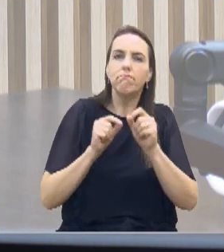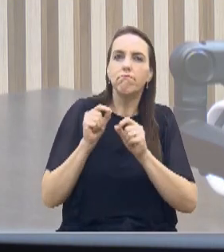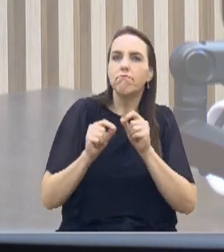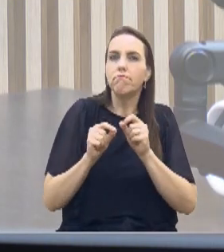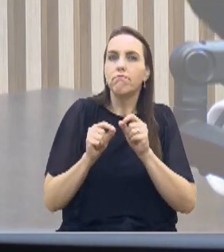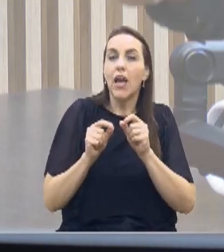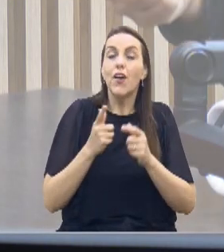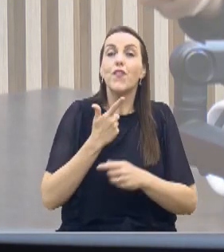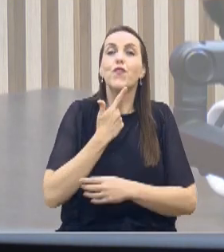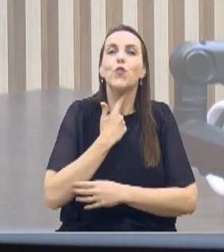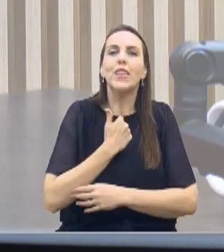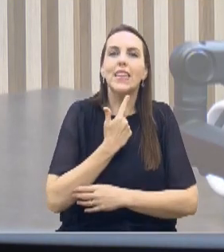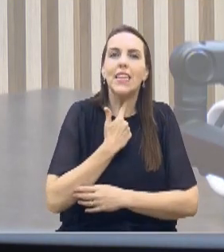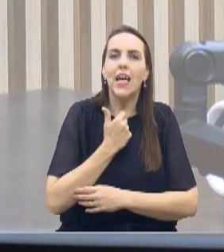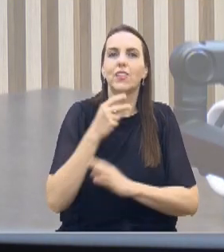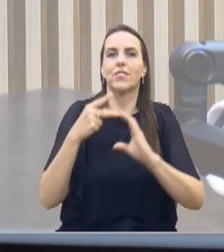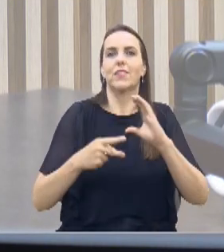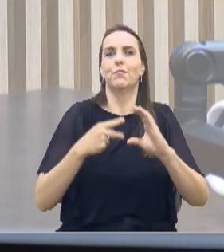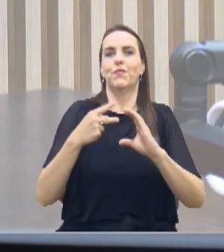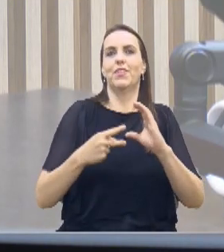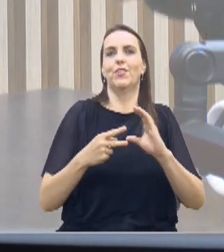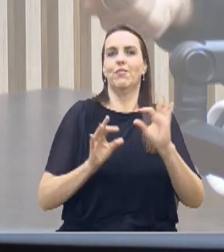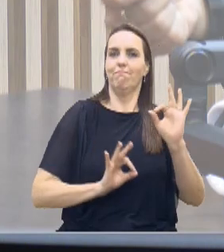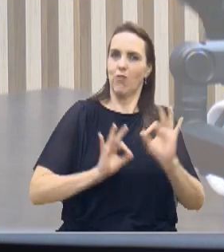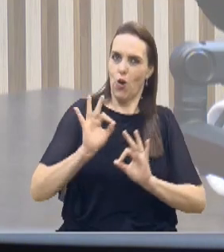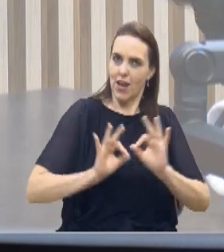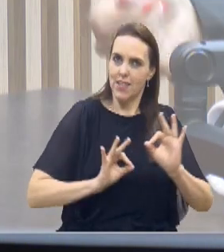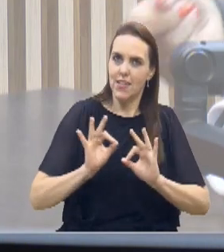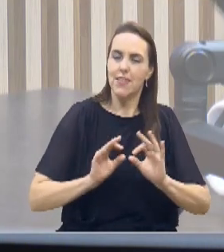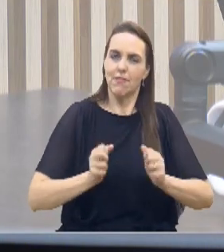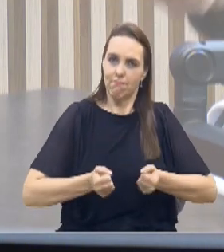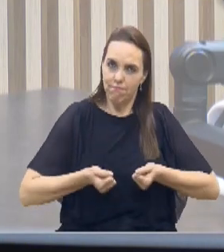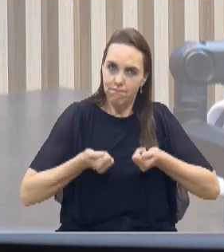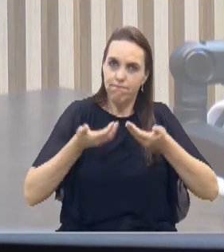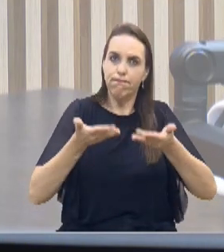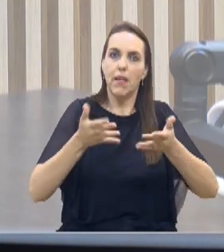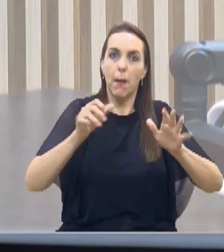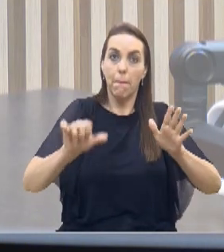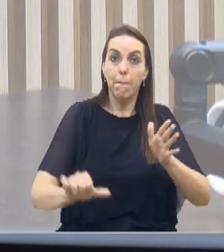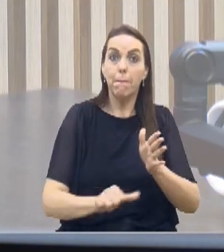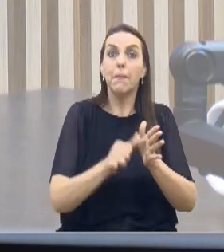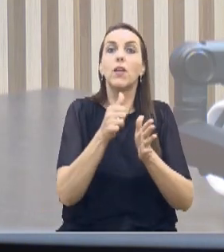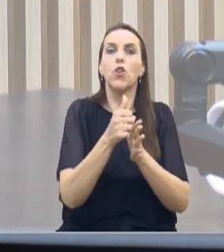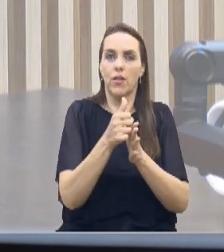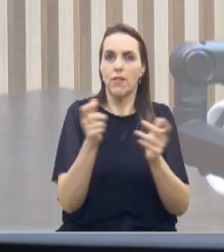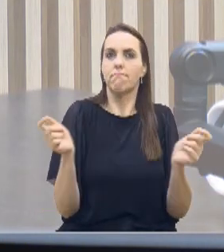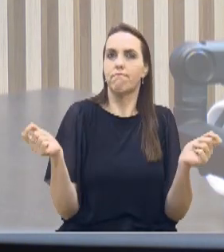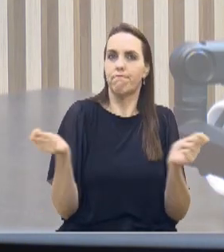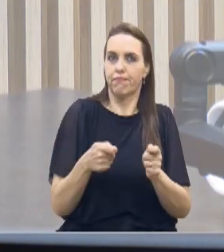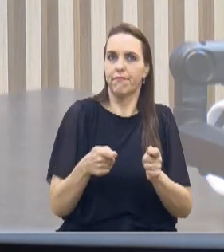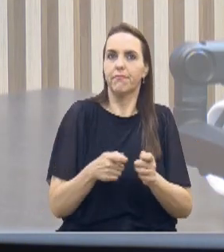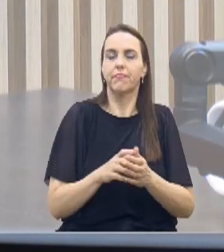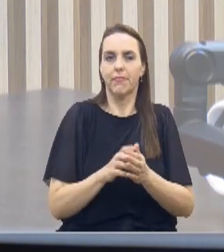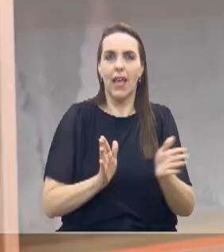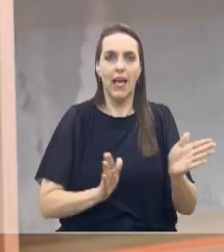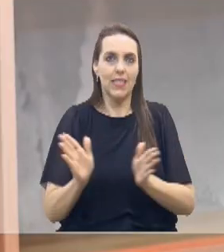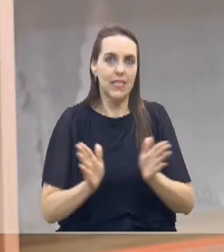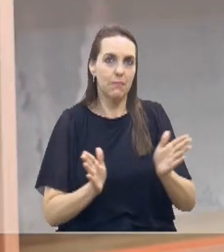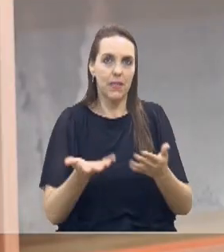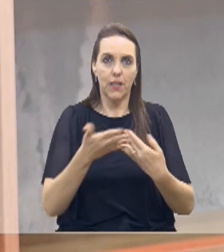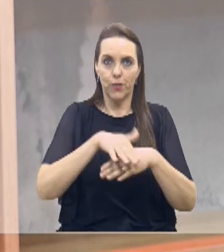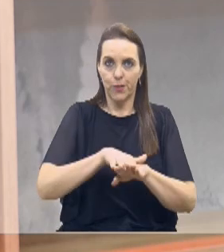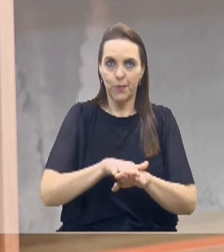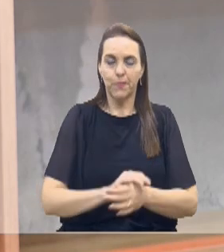essa vontade da Câmara, né? E essa efetiva melhoria que a Câmara vem fazendo quando fala em acessibilidade e inclusão. Quando